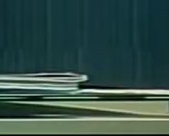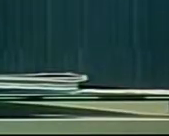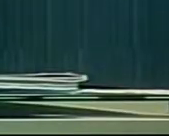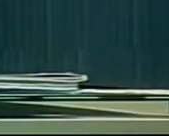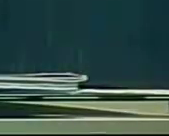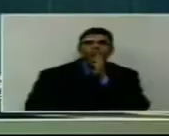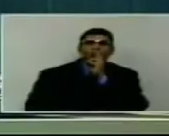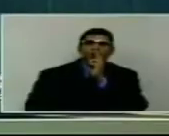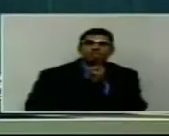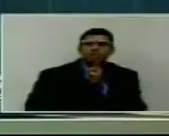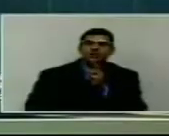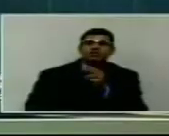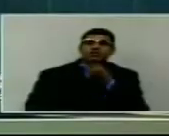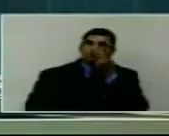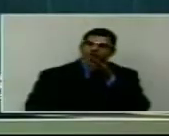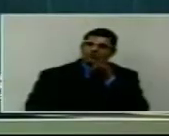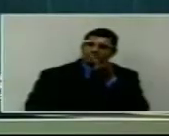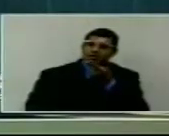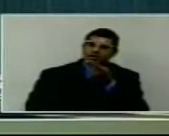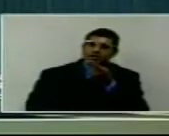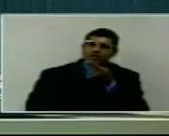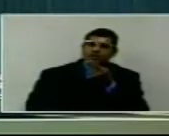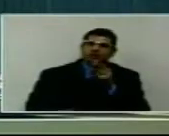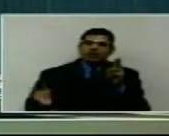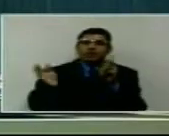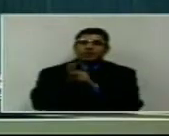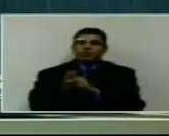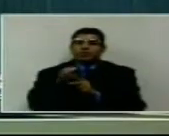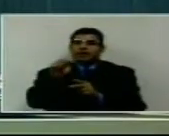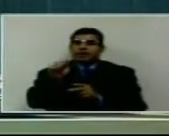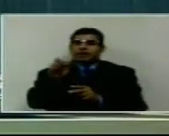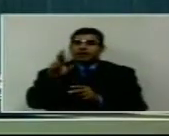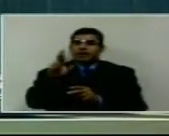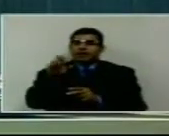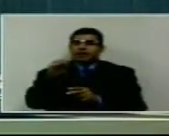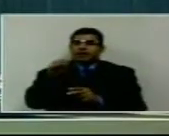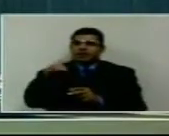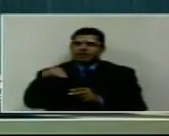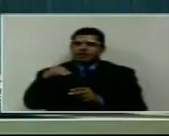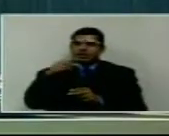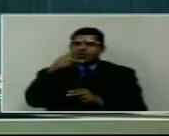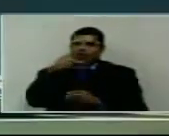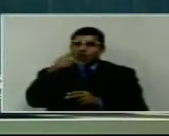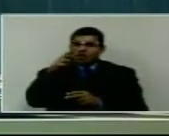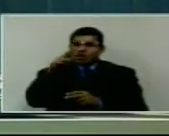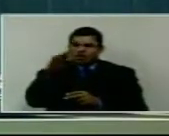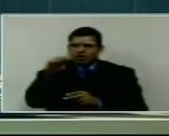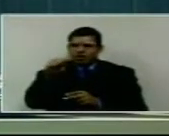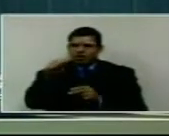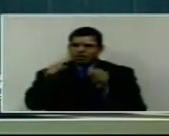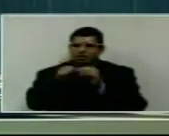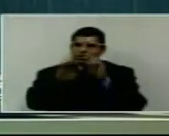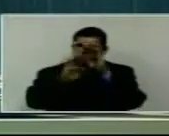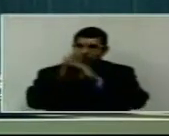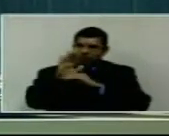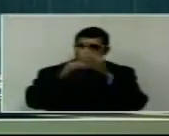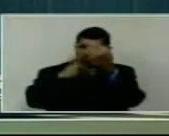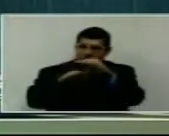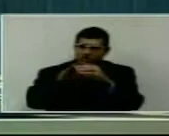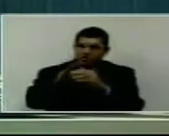E as respostas são dadas pela própria Arsan. O Proama fez testes dos